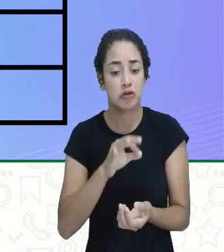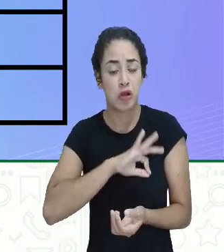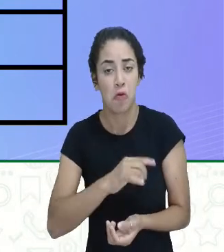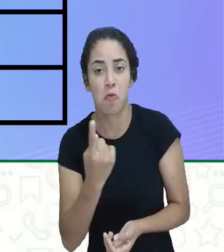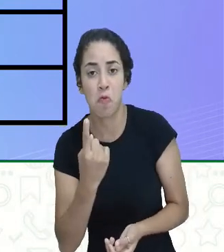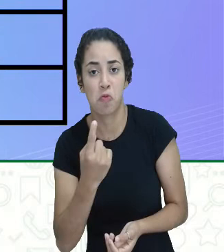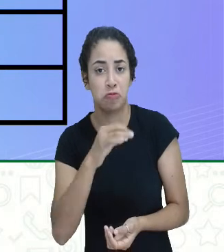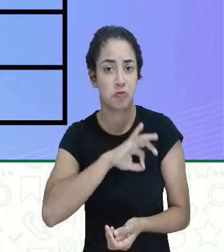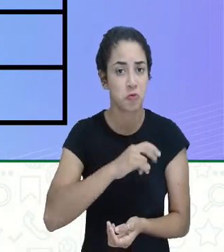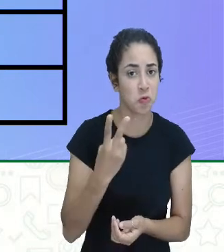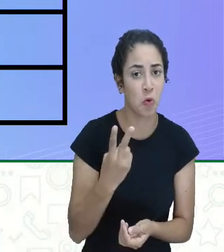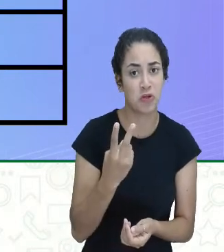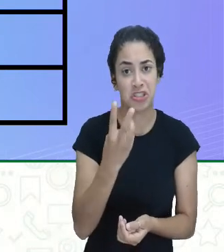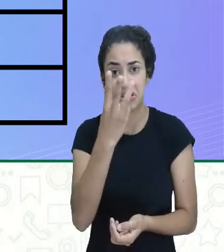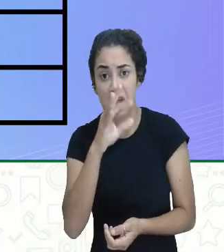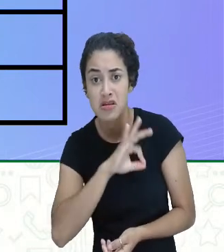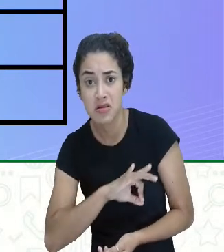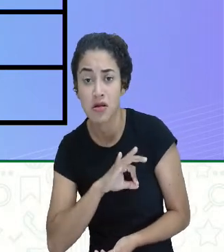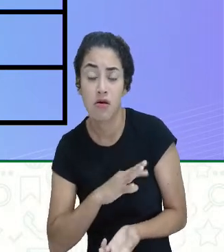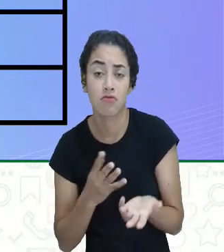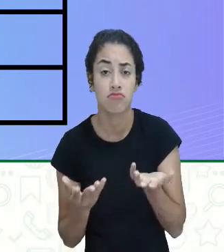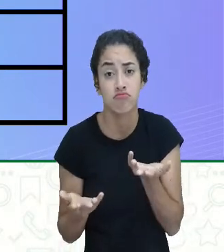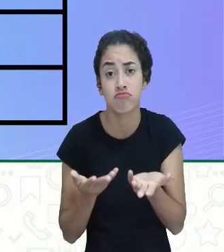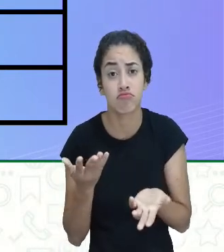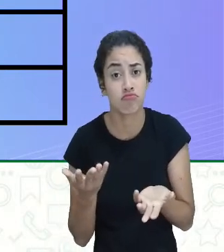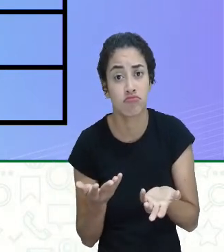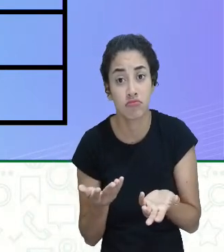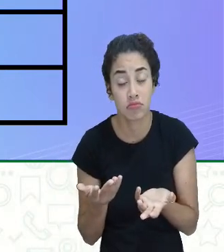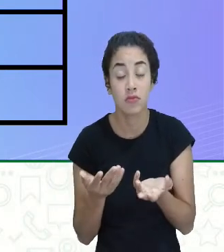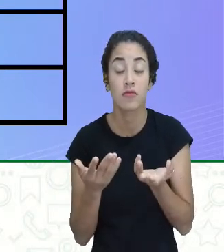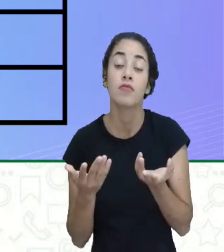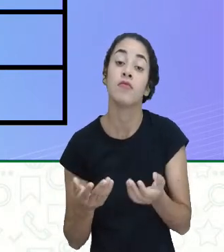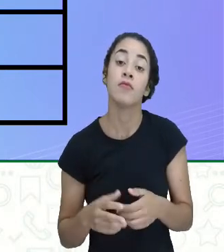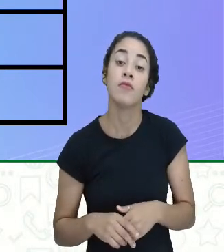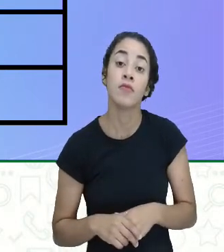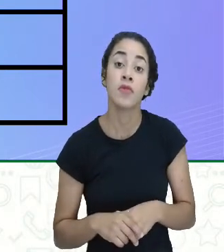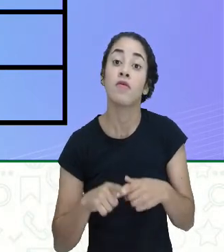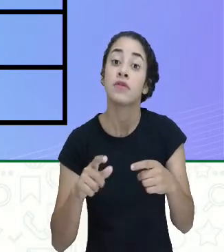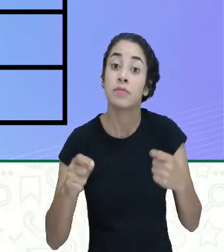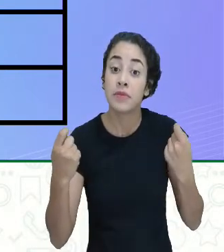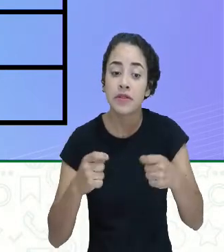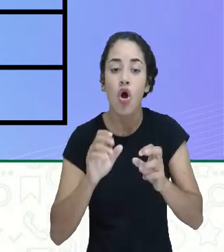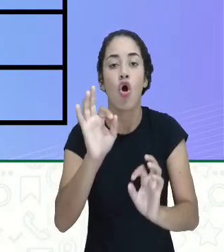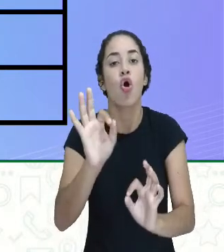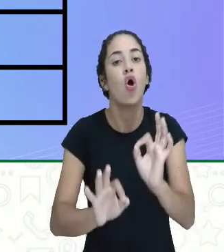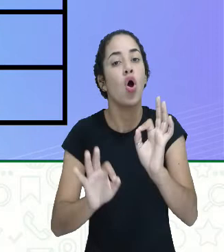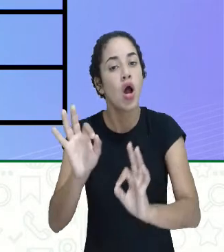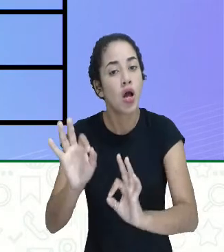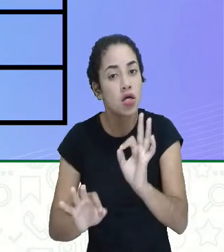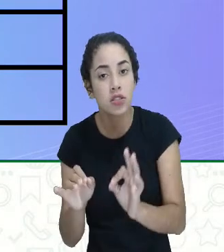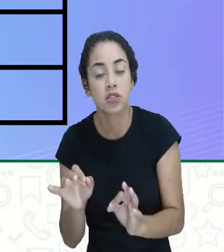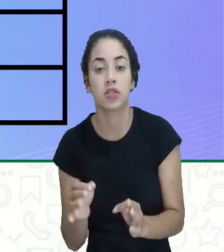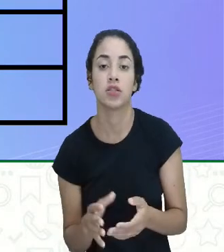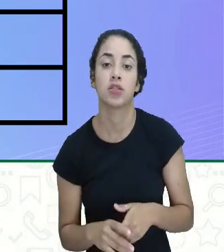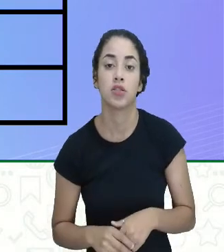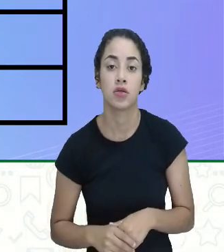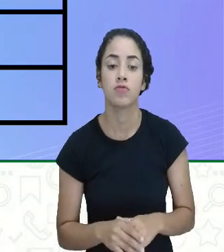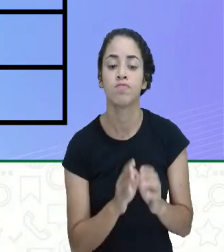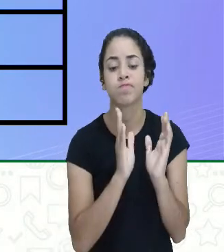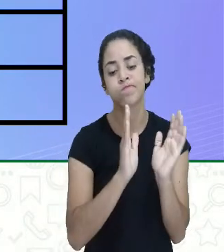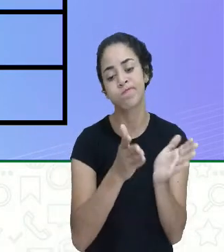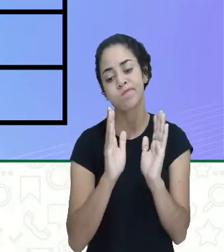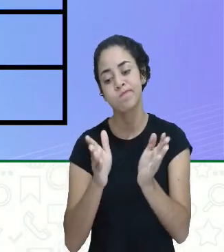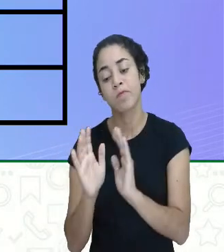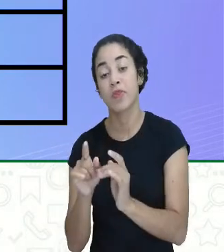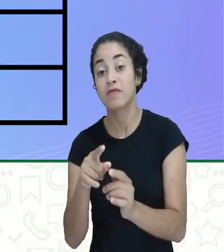2 salários, 3 salários, desde que você se organize e planeje, você vai gastar